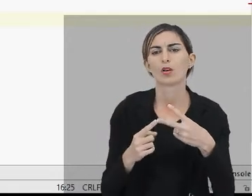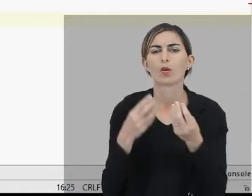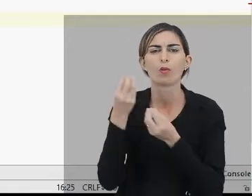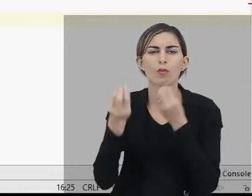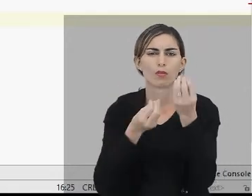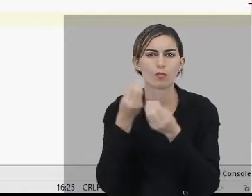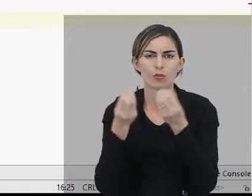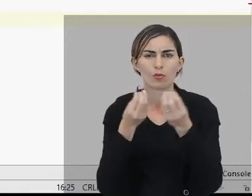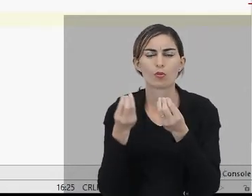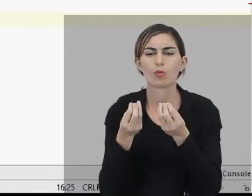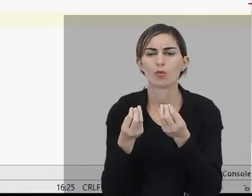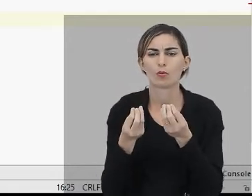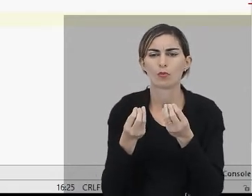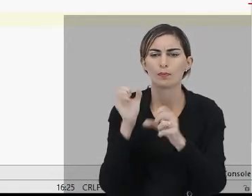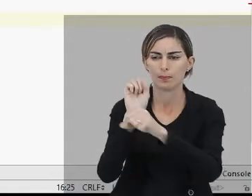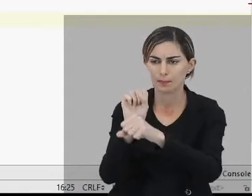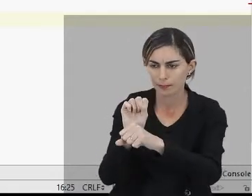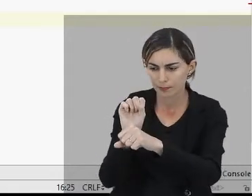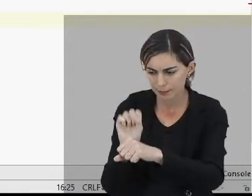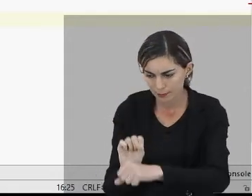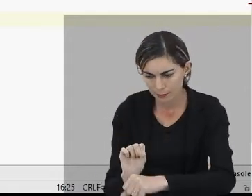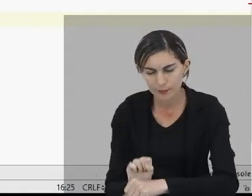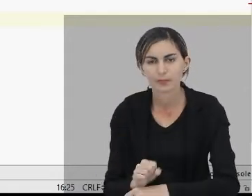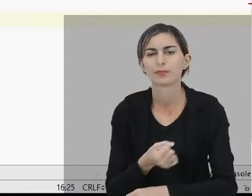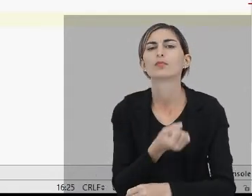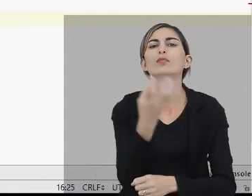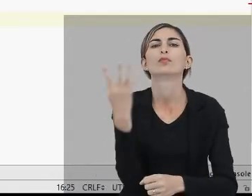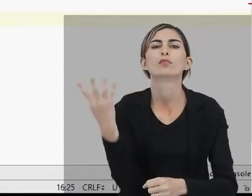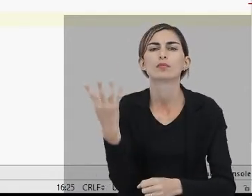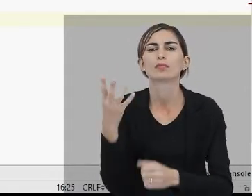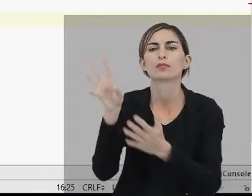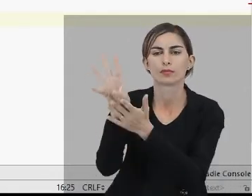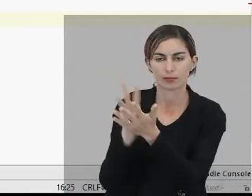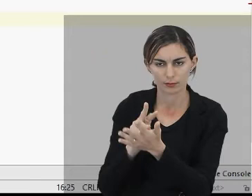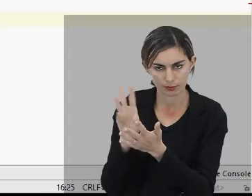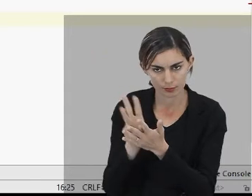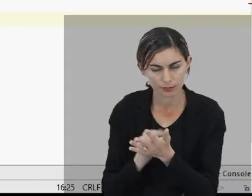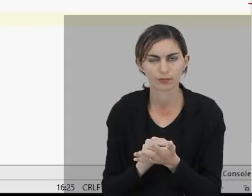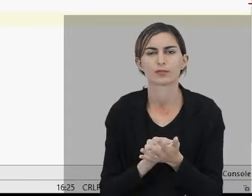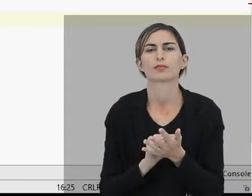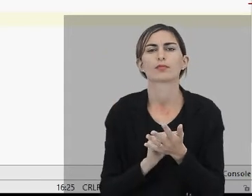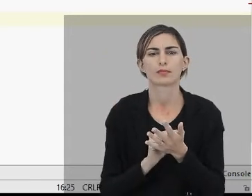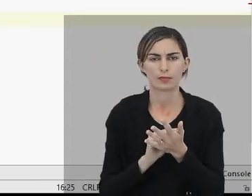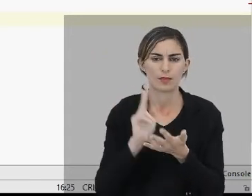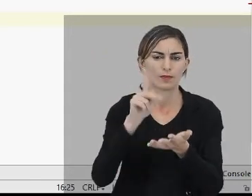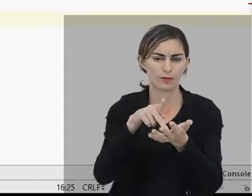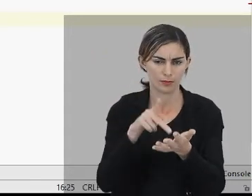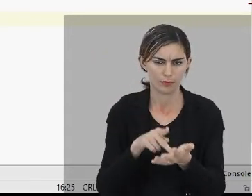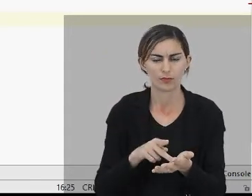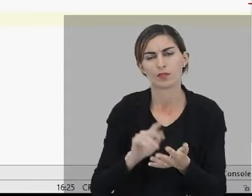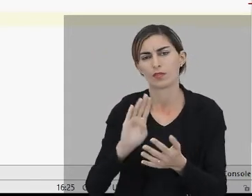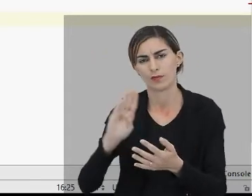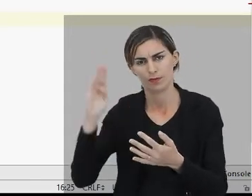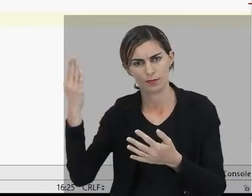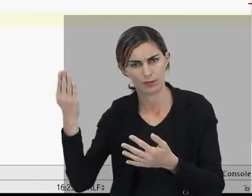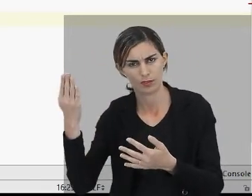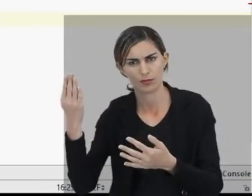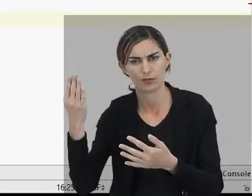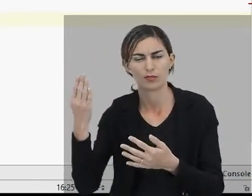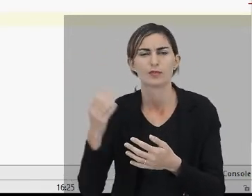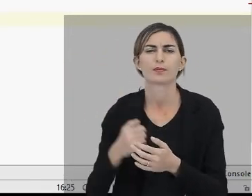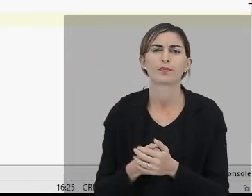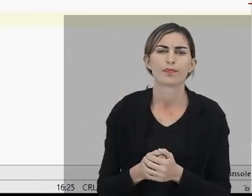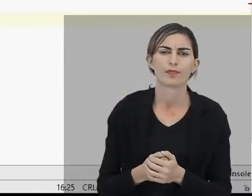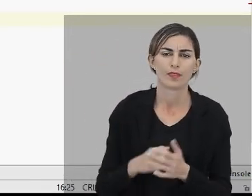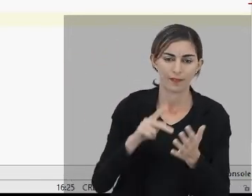condição de parada. Então, ele vai repetir enquanto essa condição for verdadeira. Quando ela for falsa,